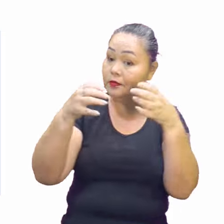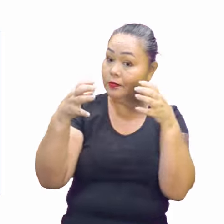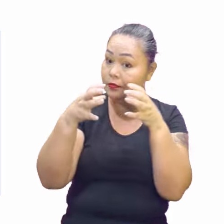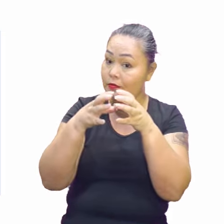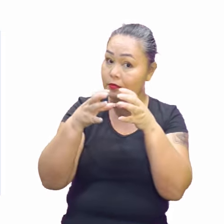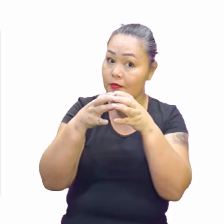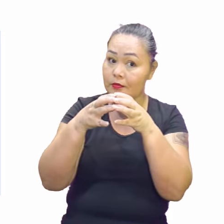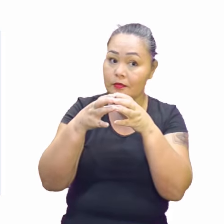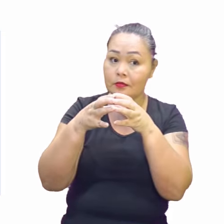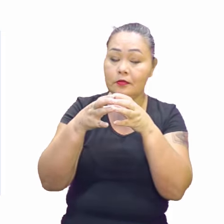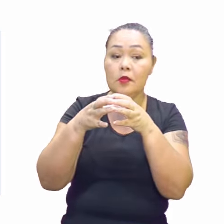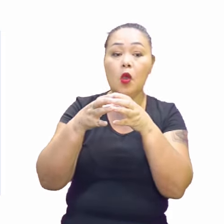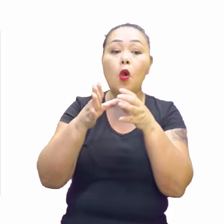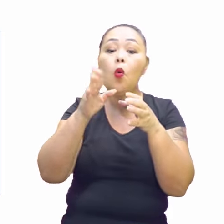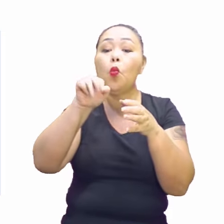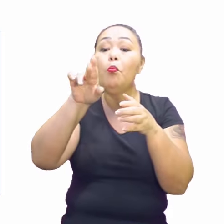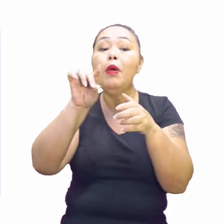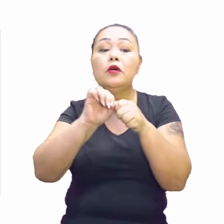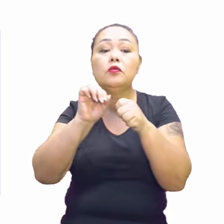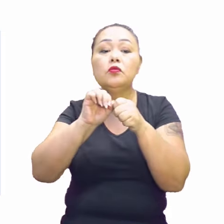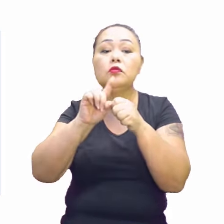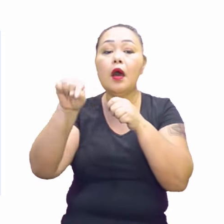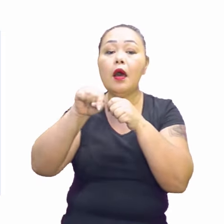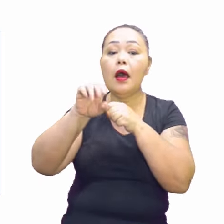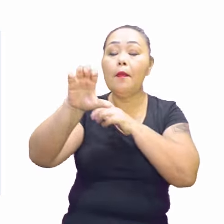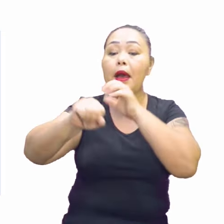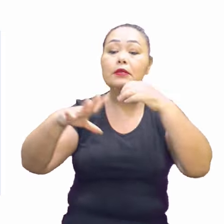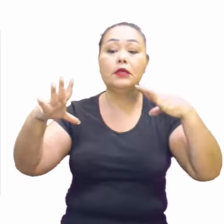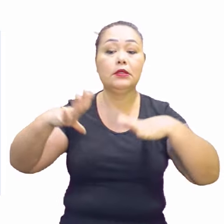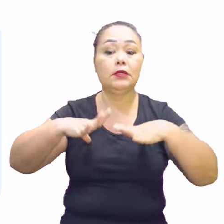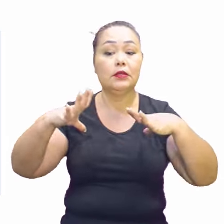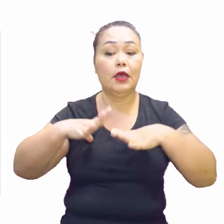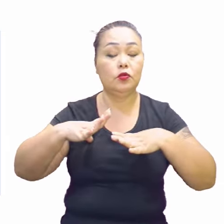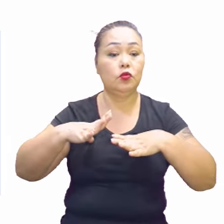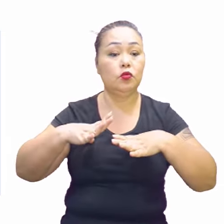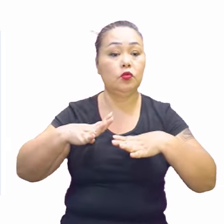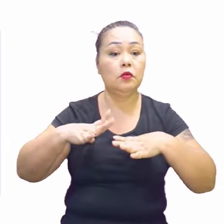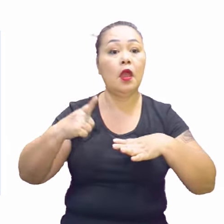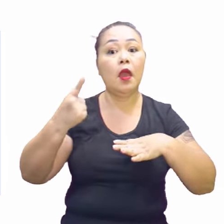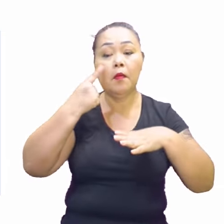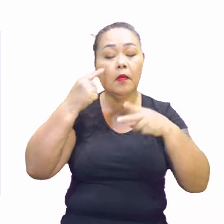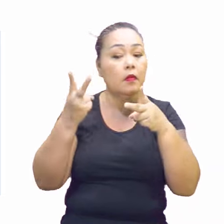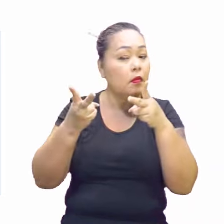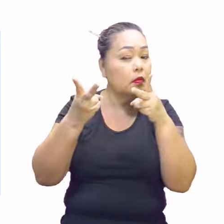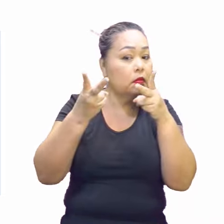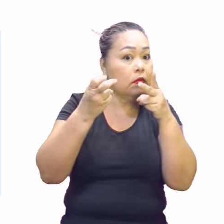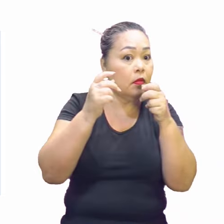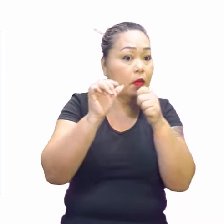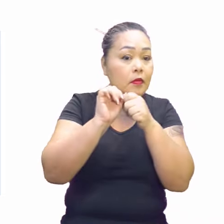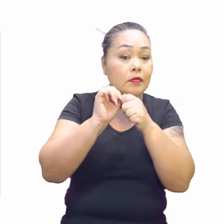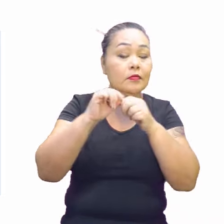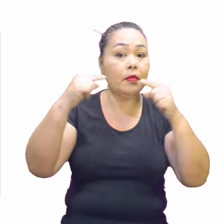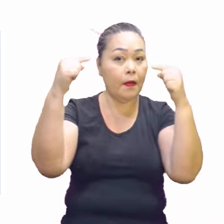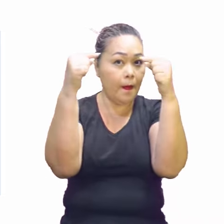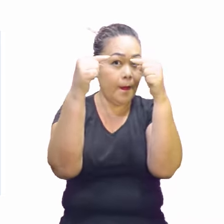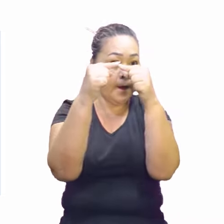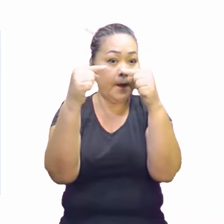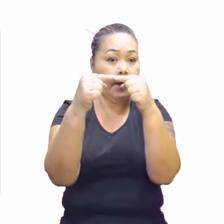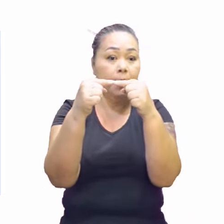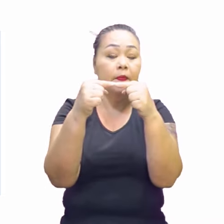Olha aqui, o bando perturbou a pacata cidade. Percebem que há uma harmonia,